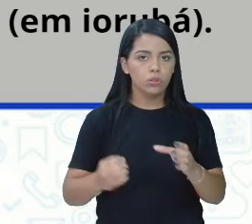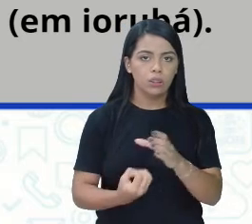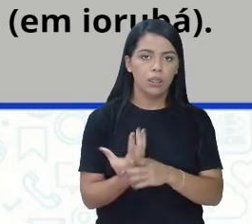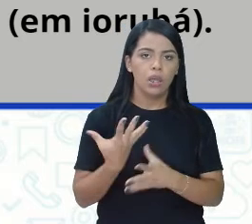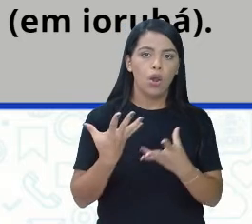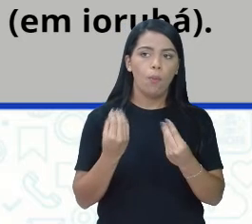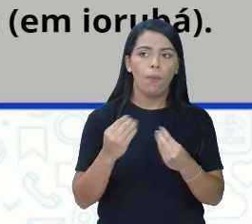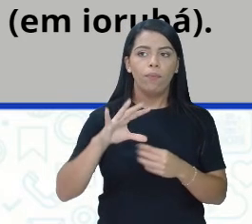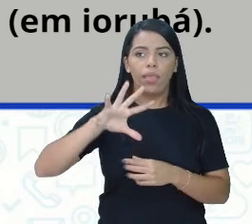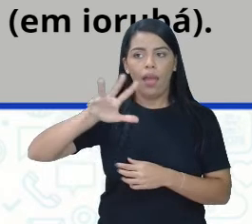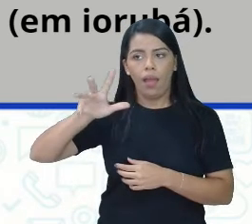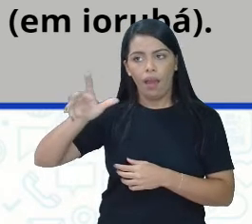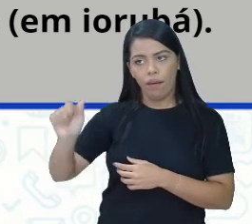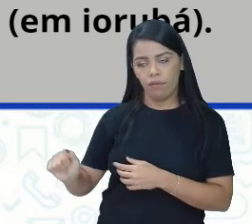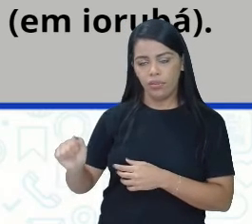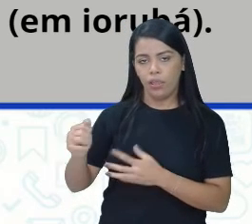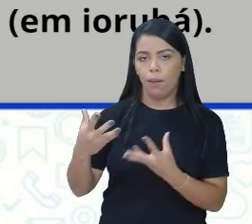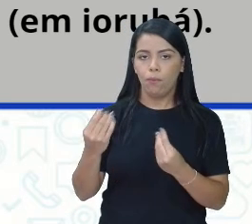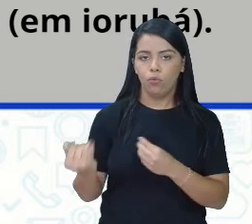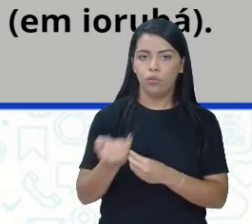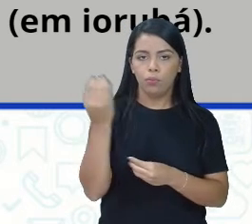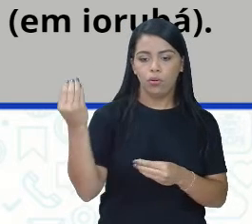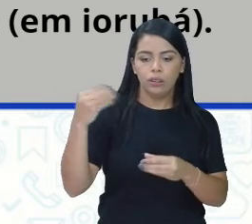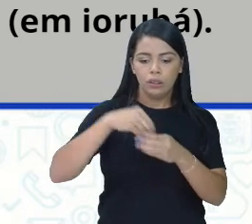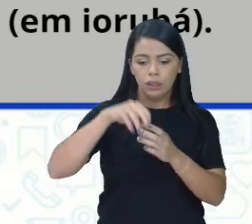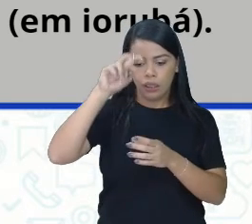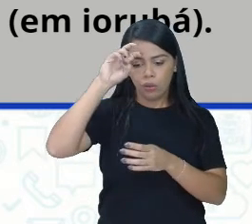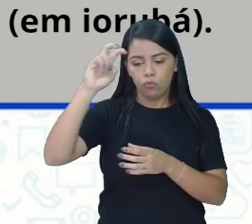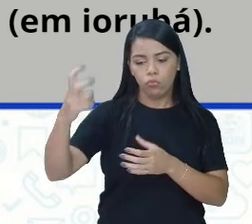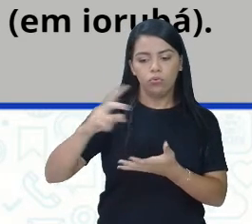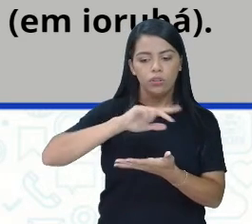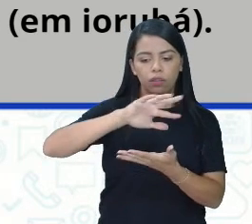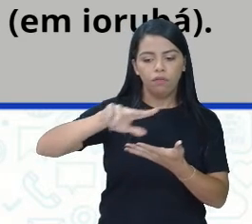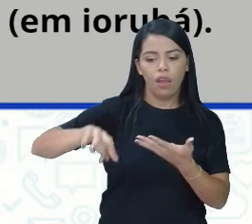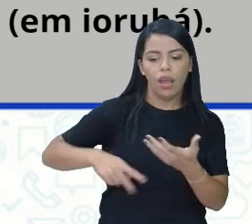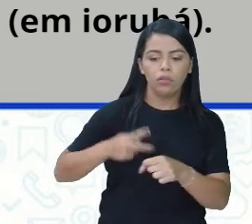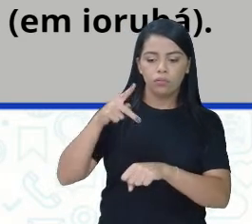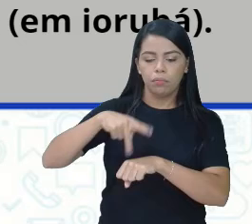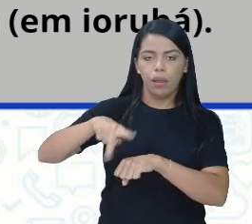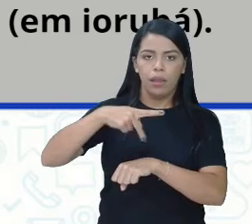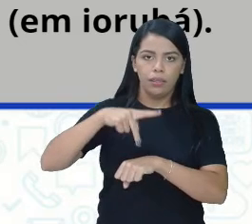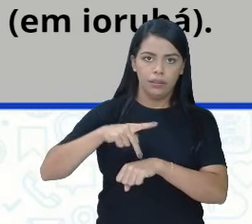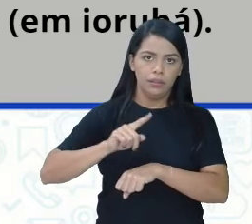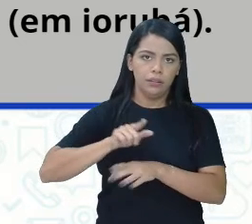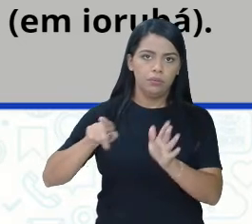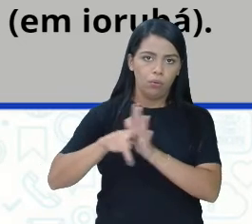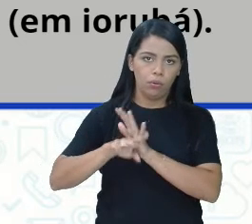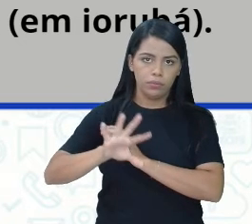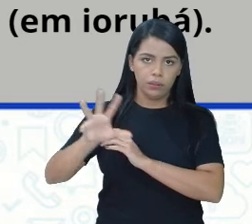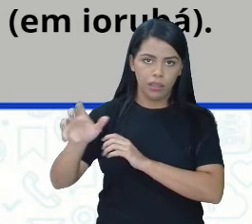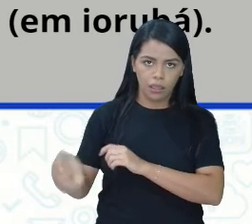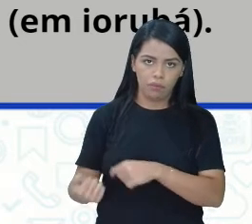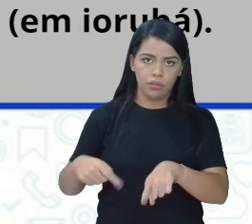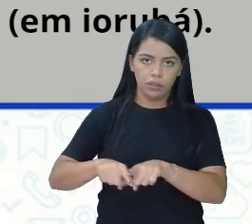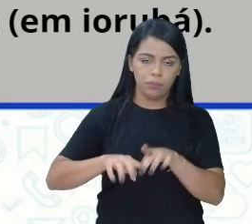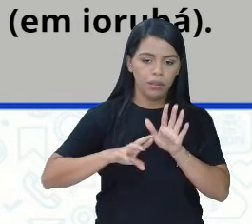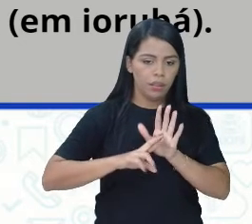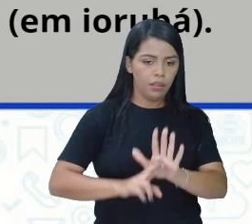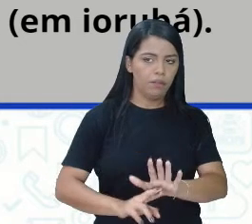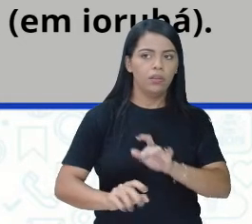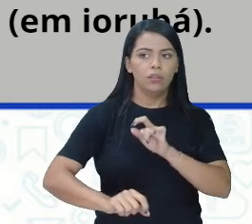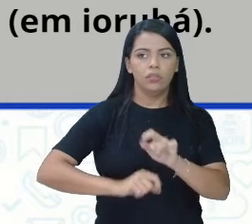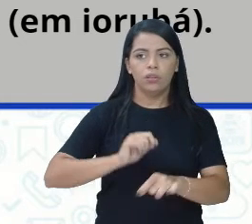para a transmissão dos conhecimentos dentro da cultura de diferentes países africanos, sendo também referidos como Jali, em